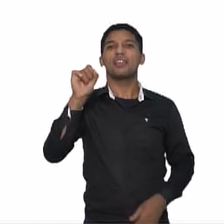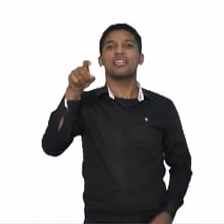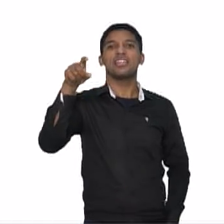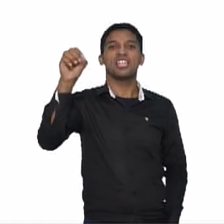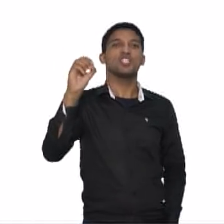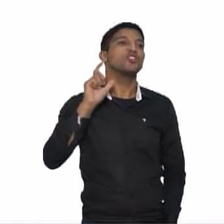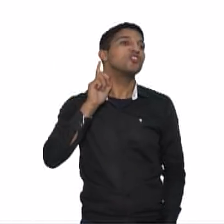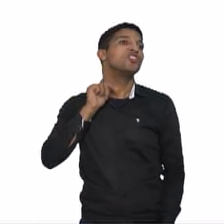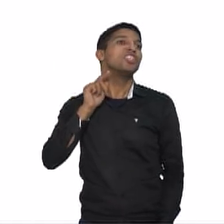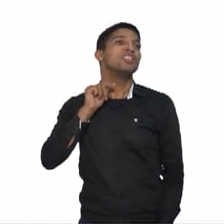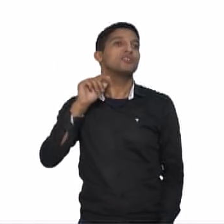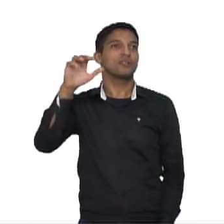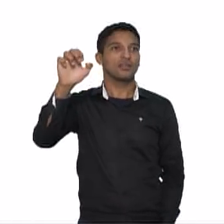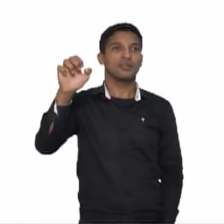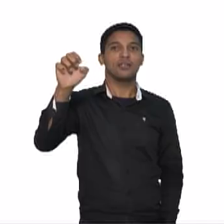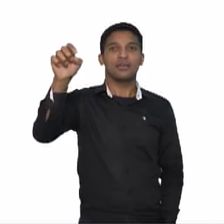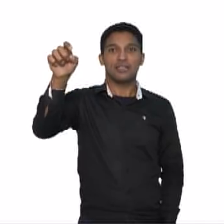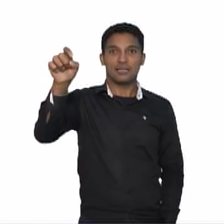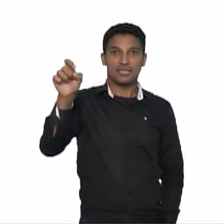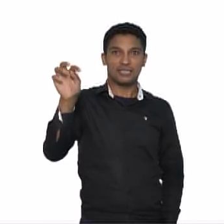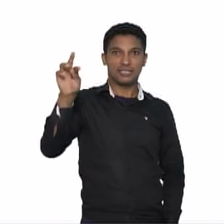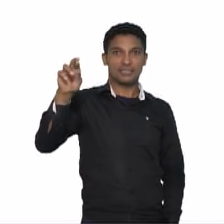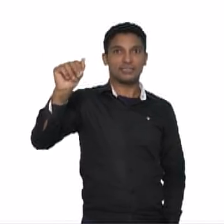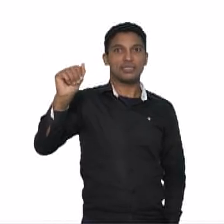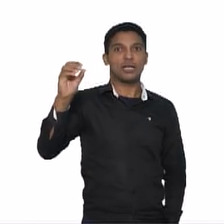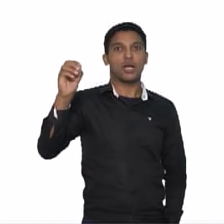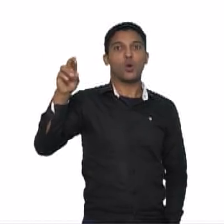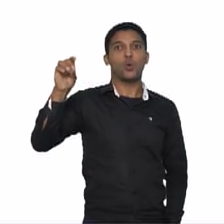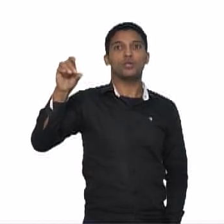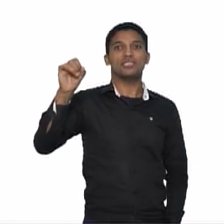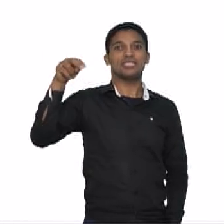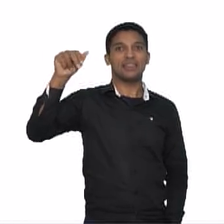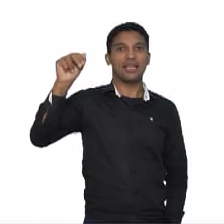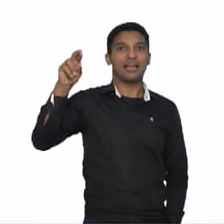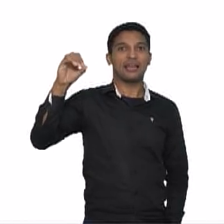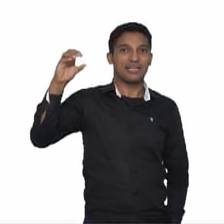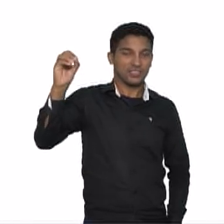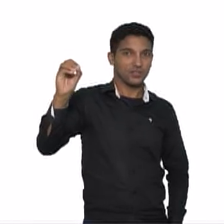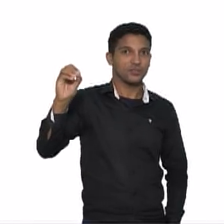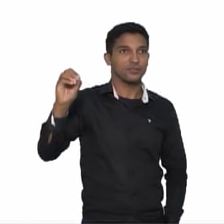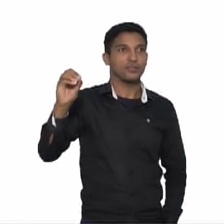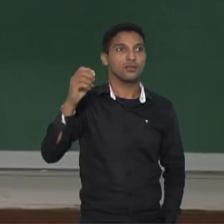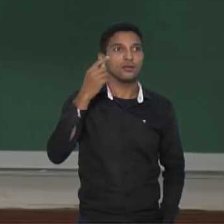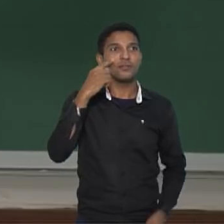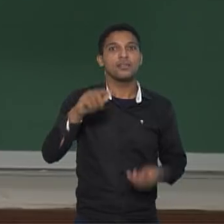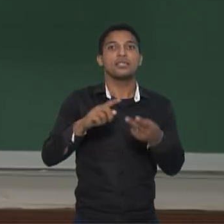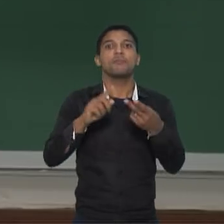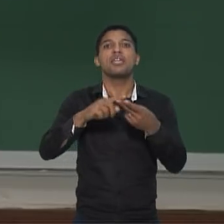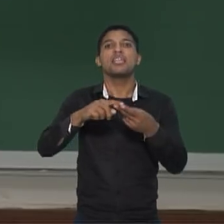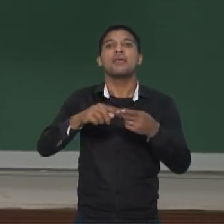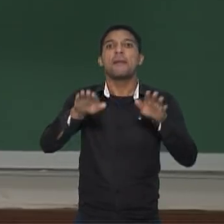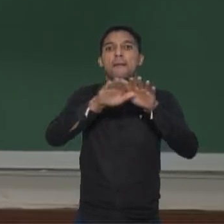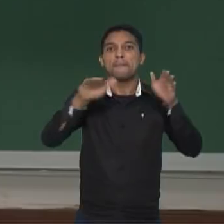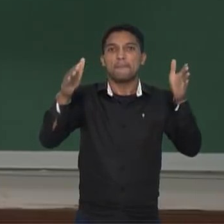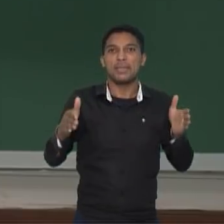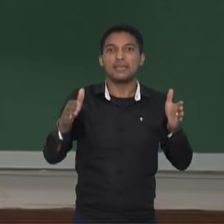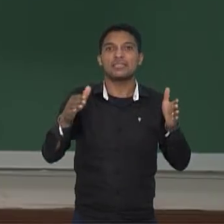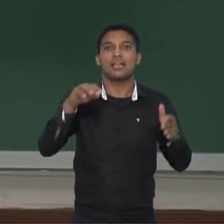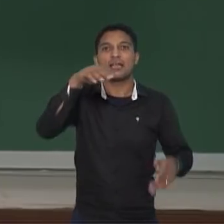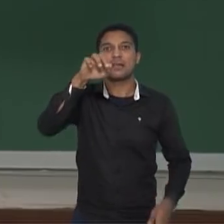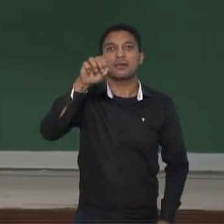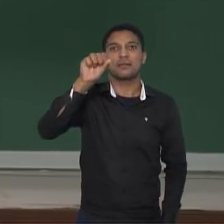é documentário, mais ou menos. O Veneno Está na Mesa é sobre uma questão que a gente não mencionou, que é sobre